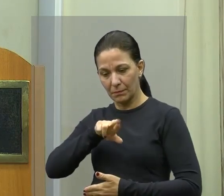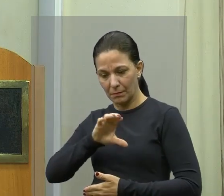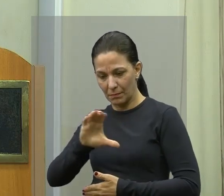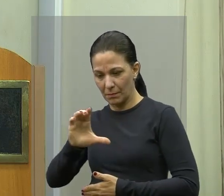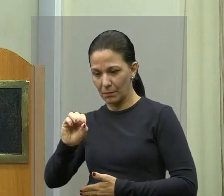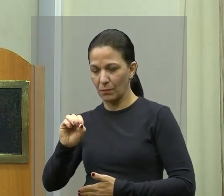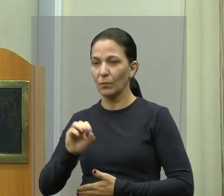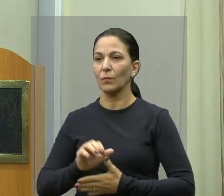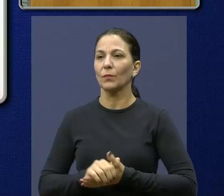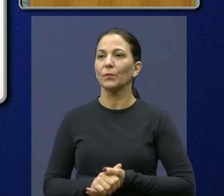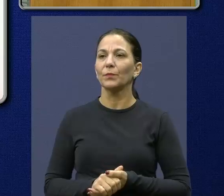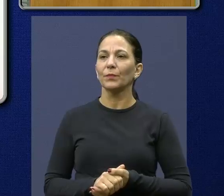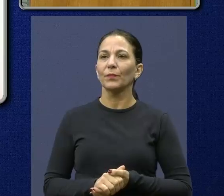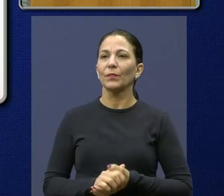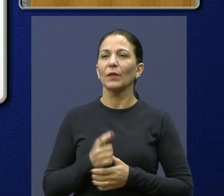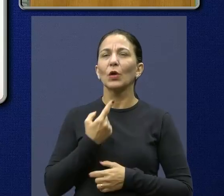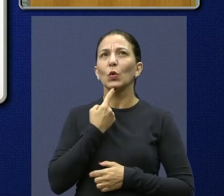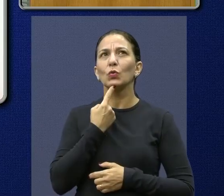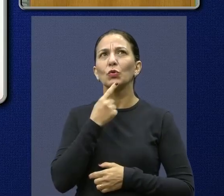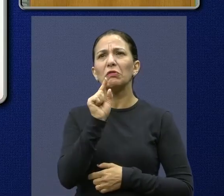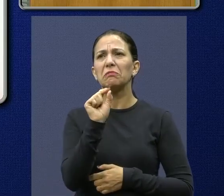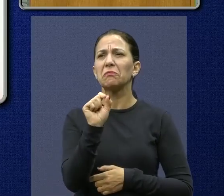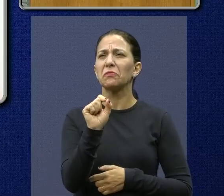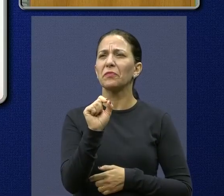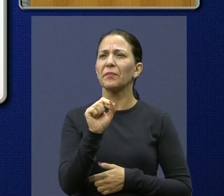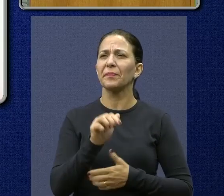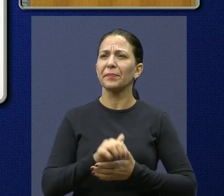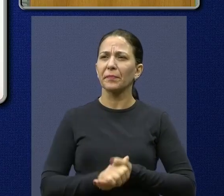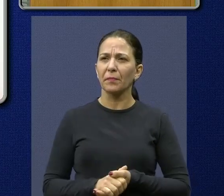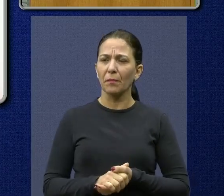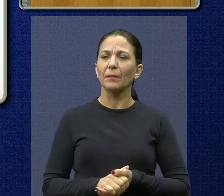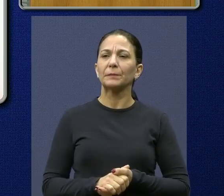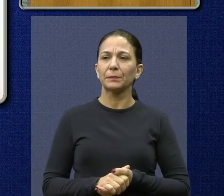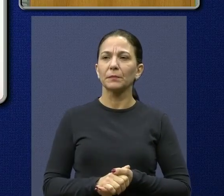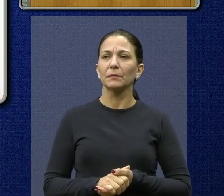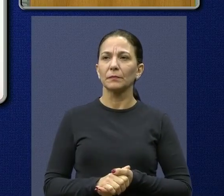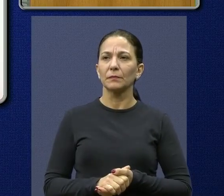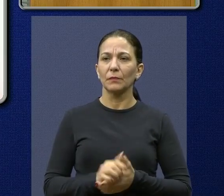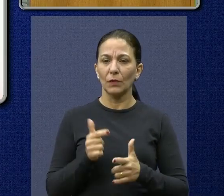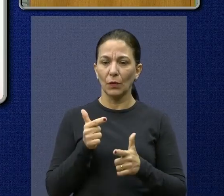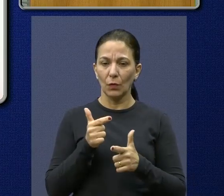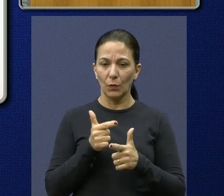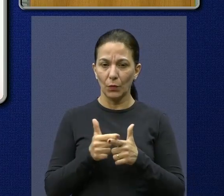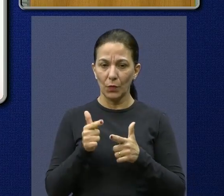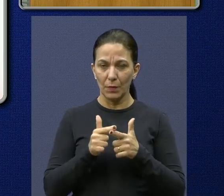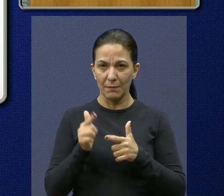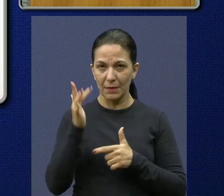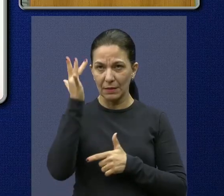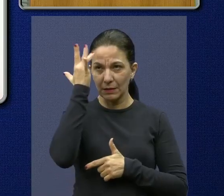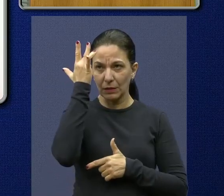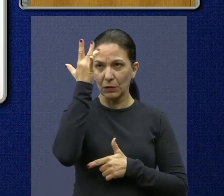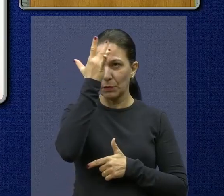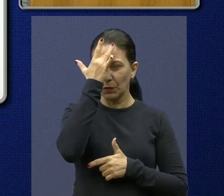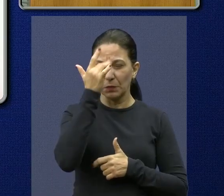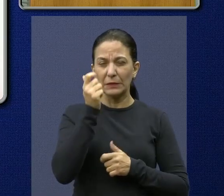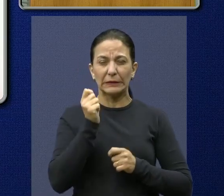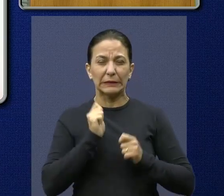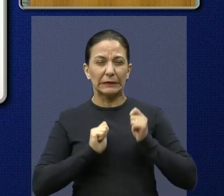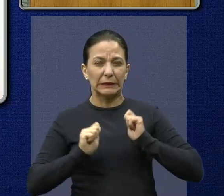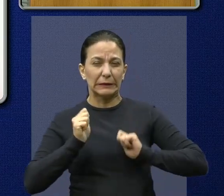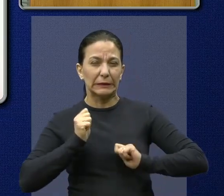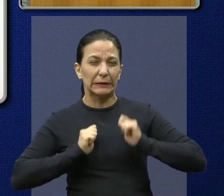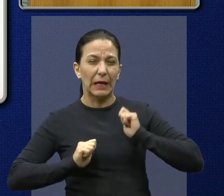Uma dúvida que me surgiu estão aumentando também problemas de saúde mental, ansiedade, depressão,